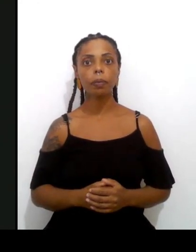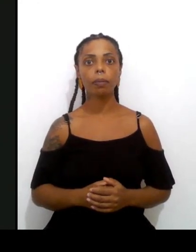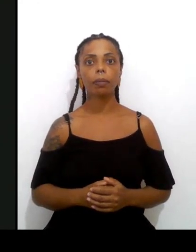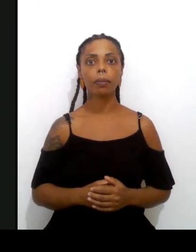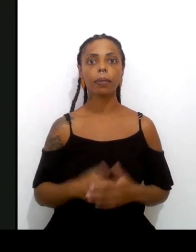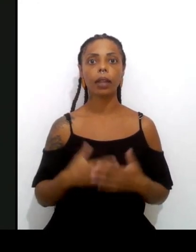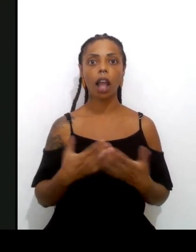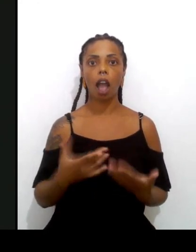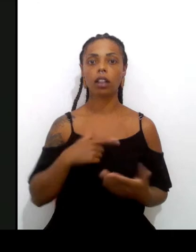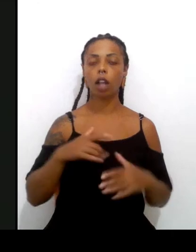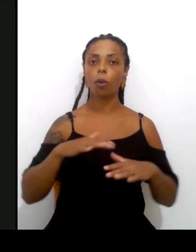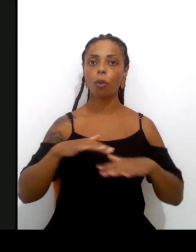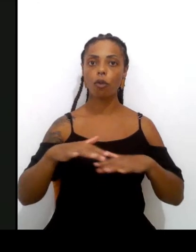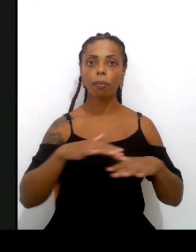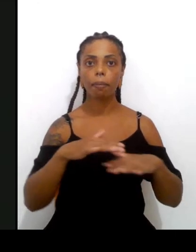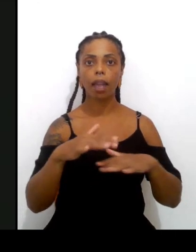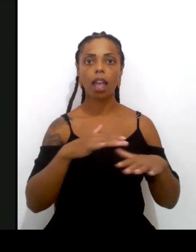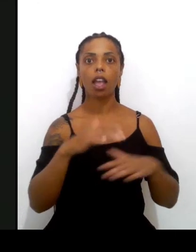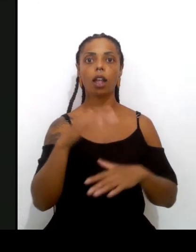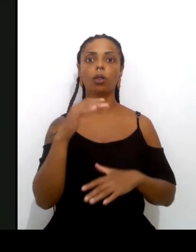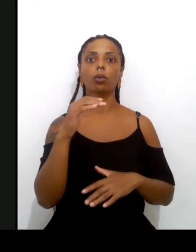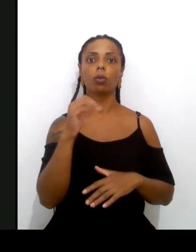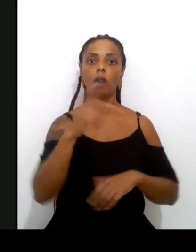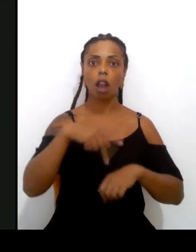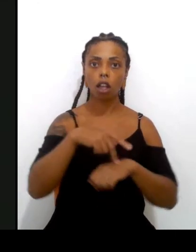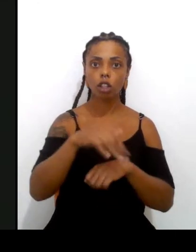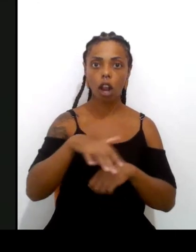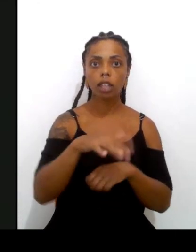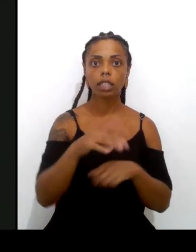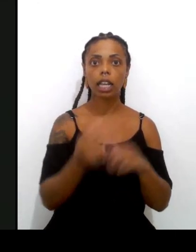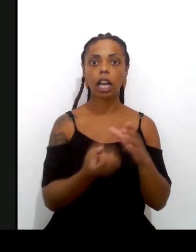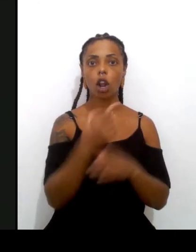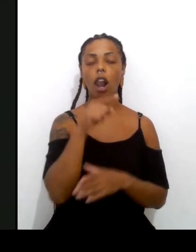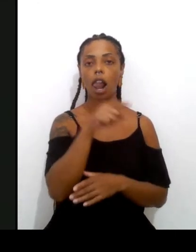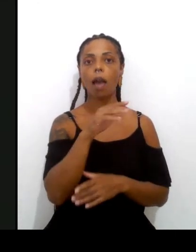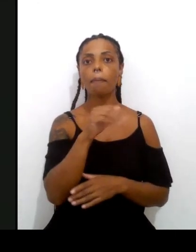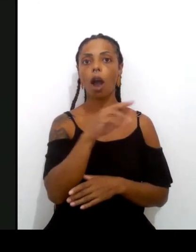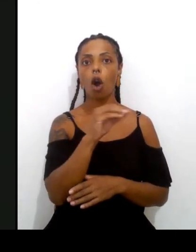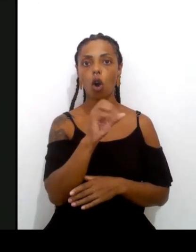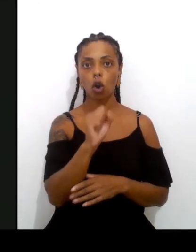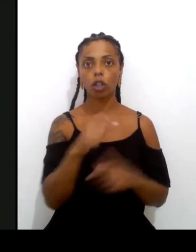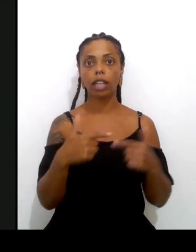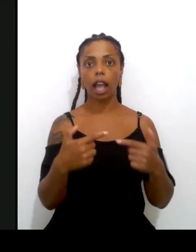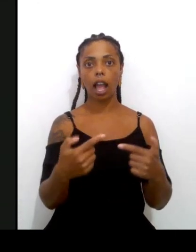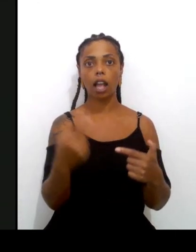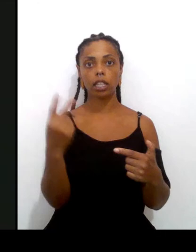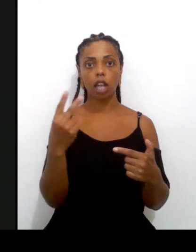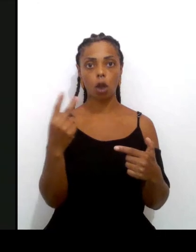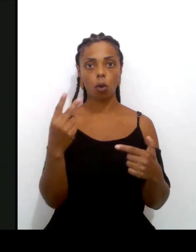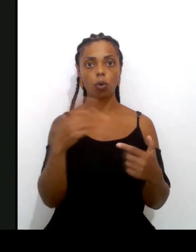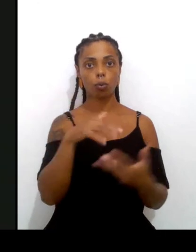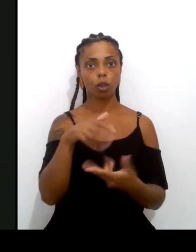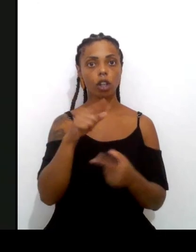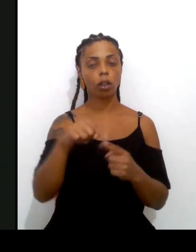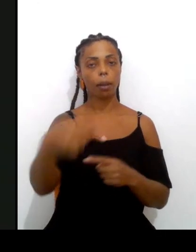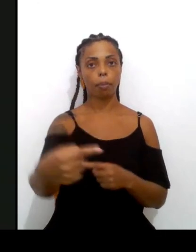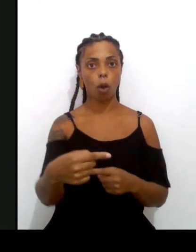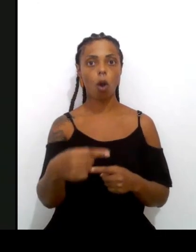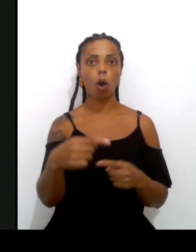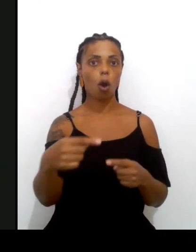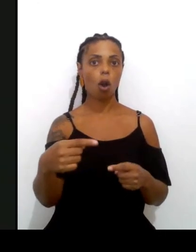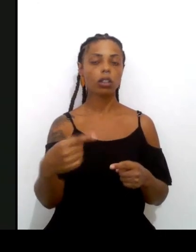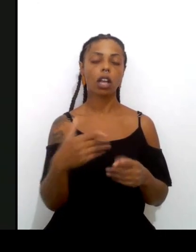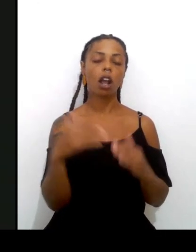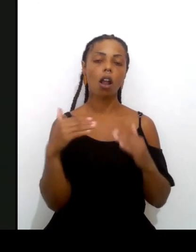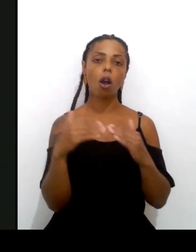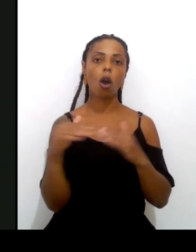se desenvolvido no Marrocos após a Segunda Guerra Mundial e oposição ao Status do